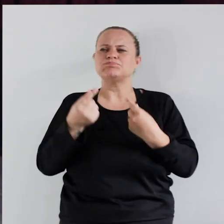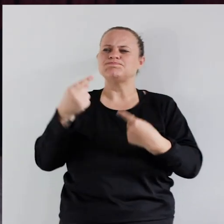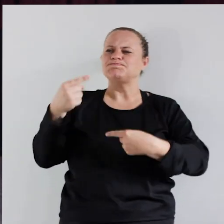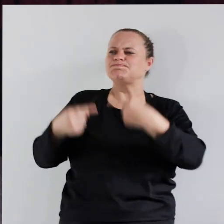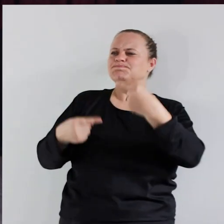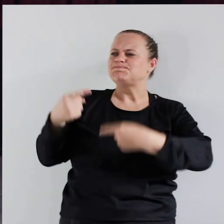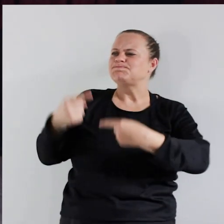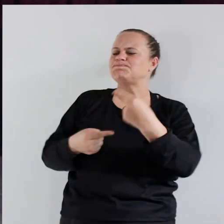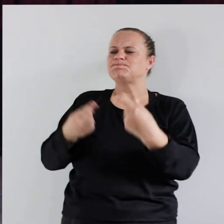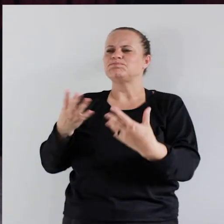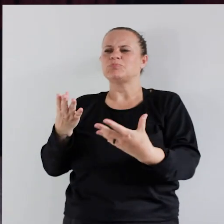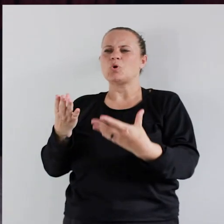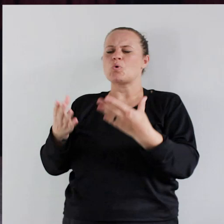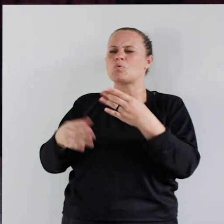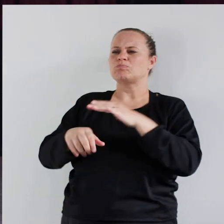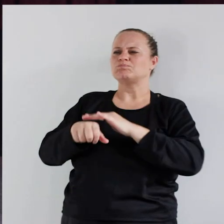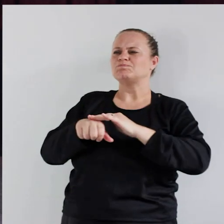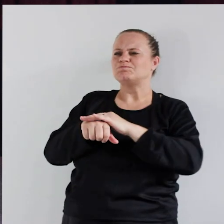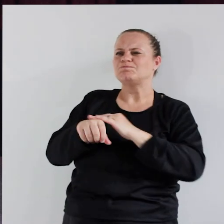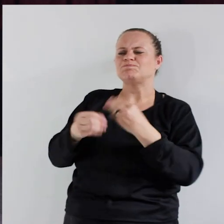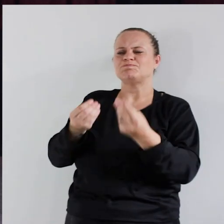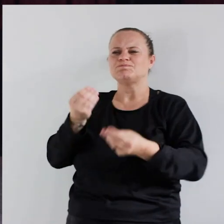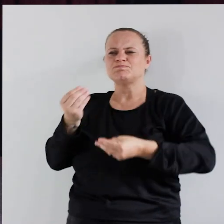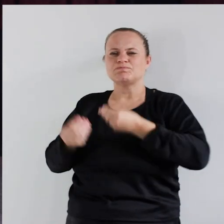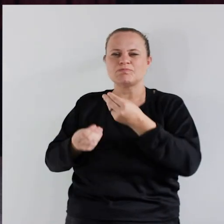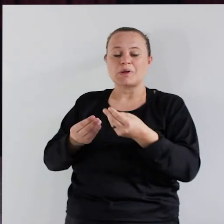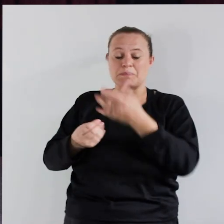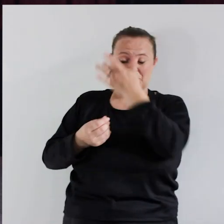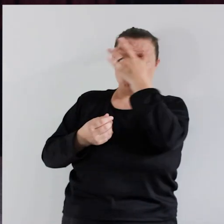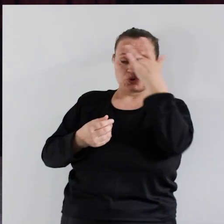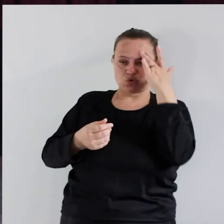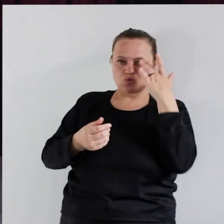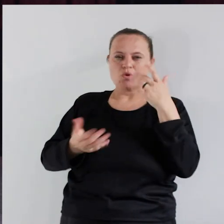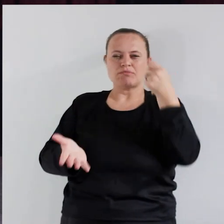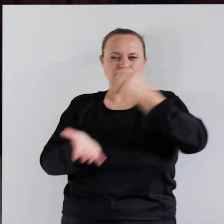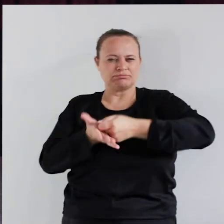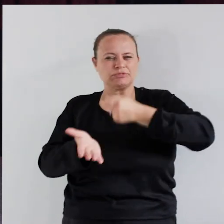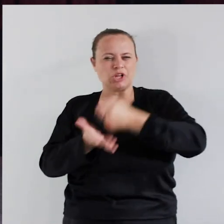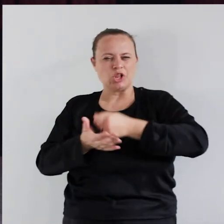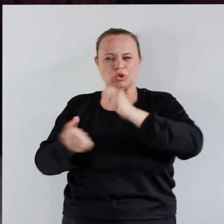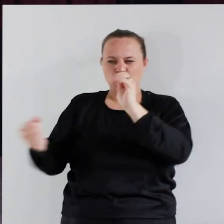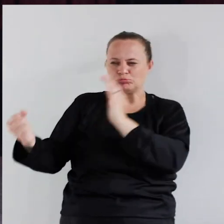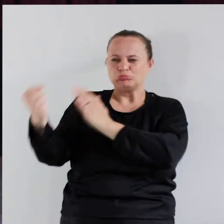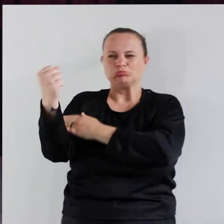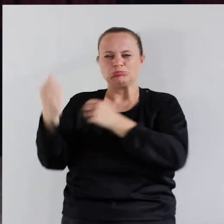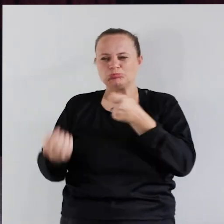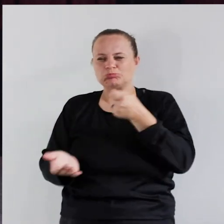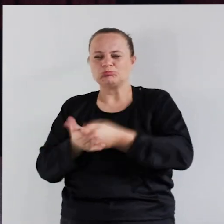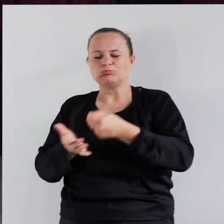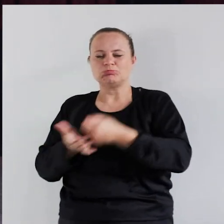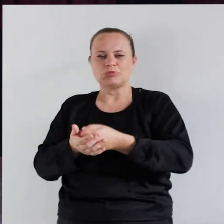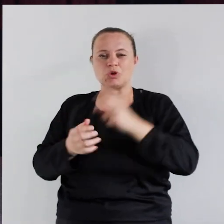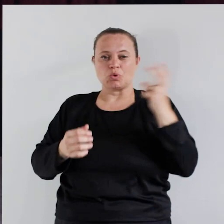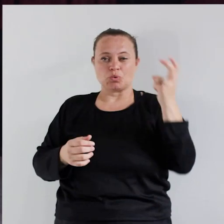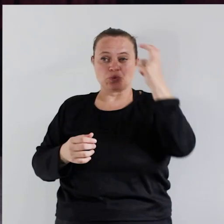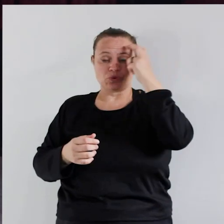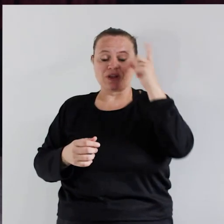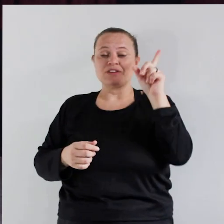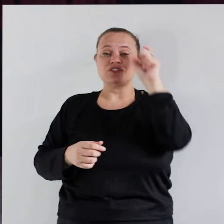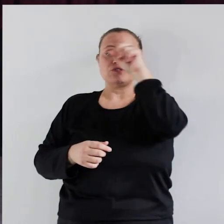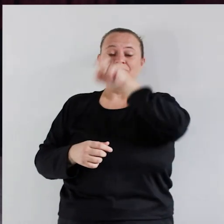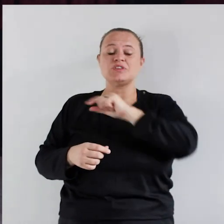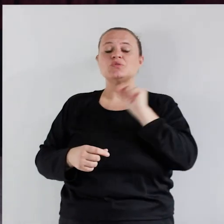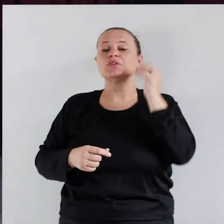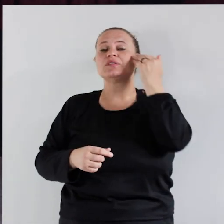também percebe, que quando a gente conversa com muitas pessoas que militam, né, os fazedores de